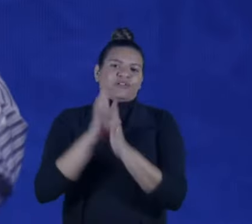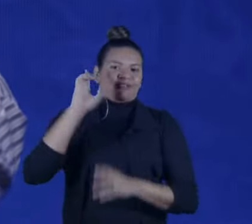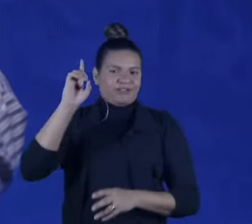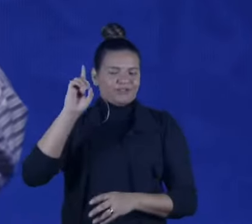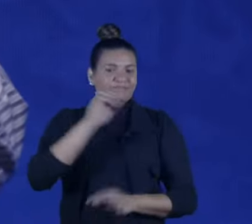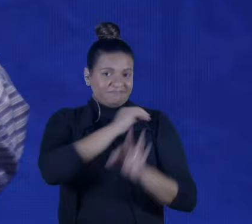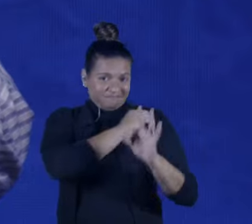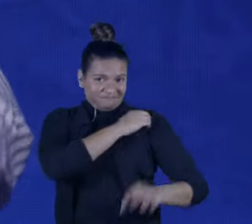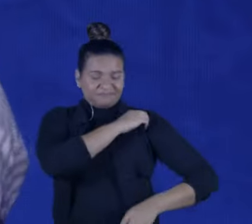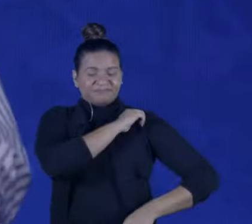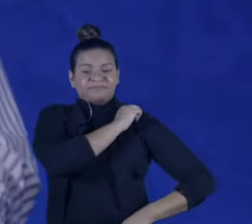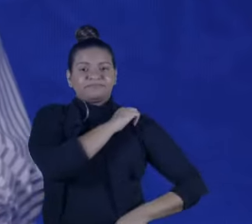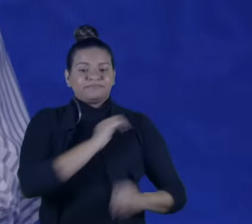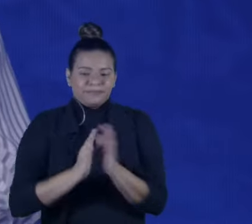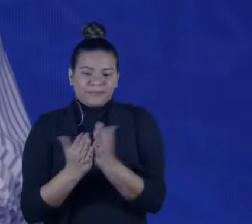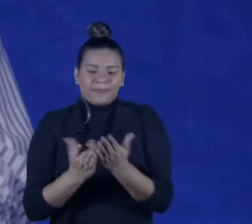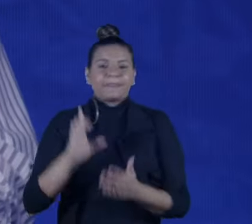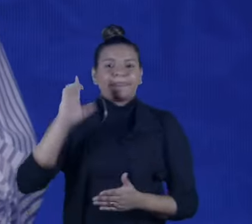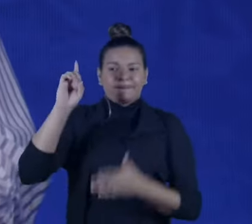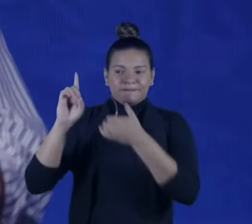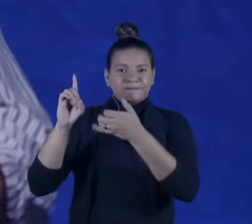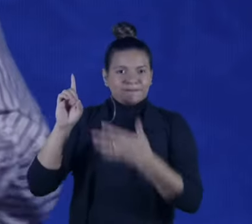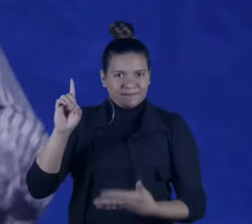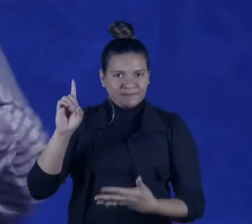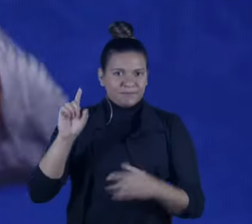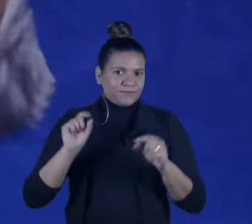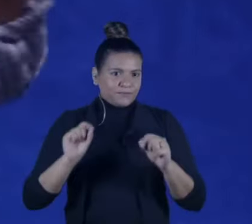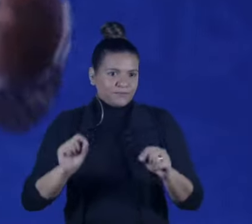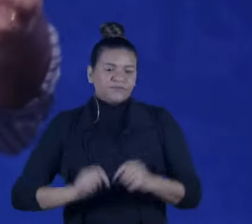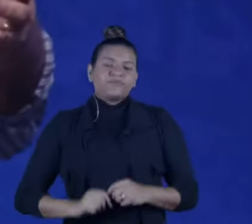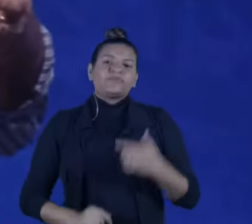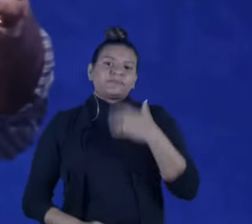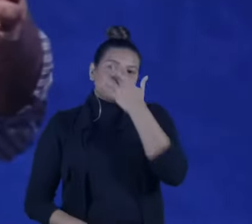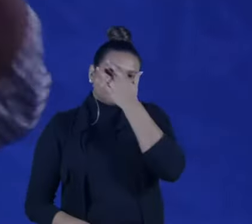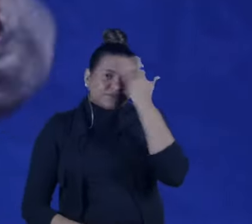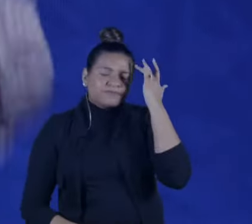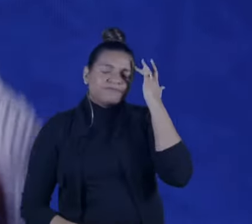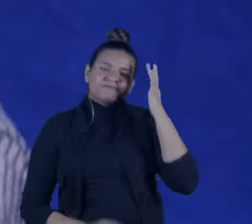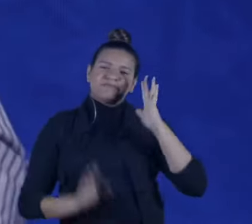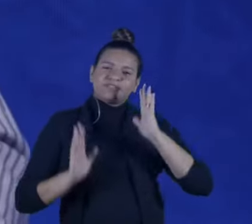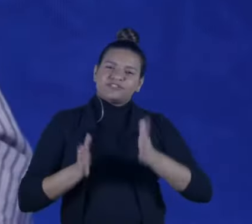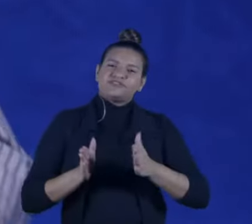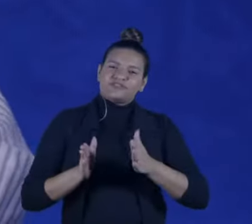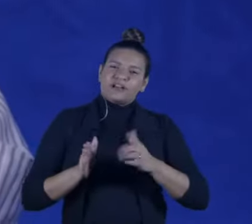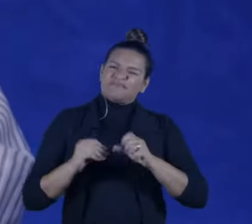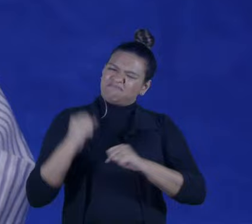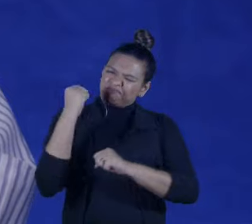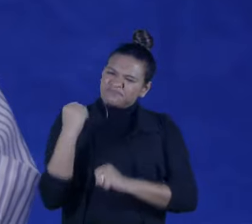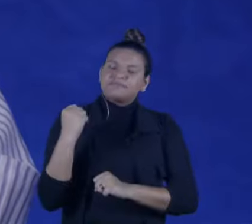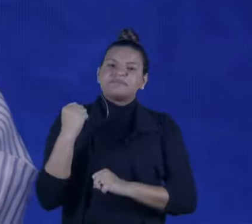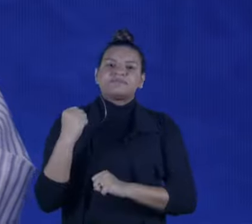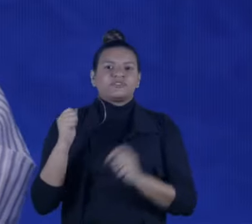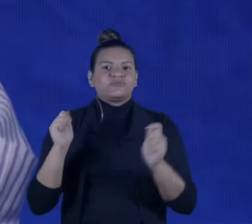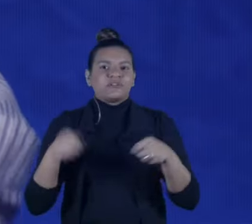texto diz que aquele que está sendo edificado vai também receber